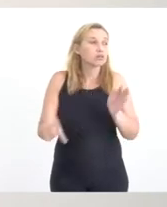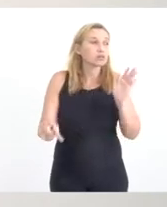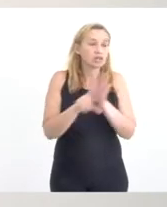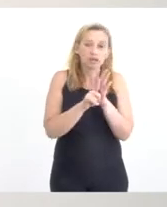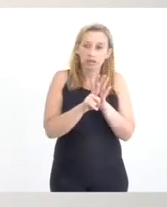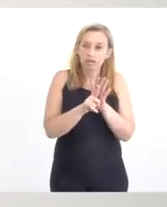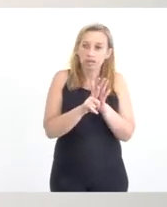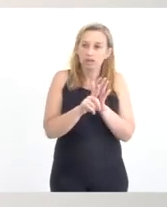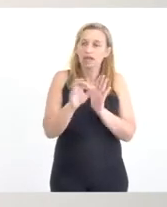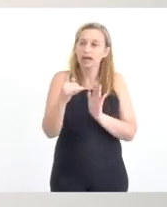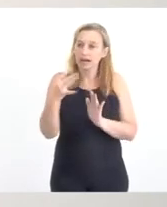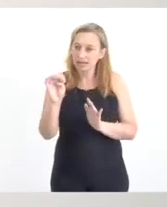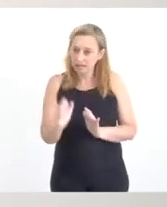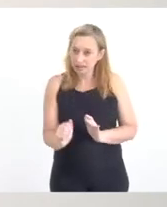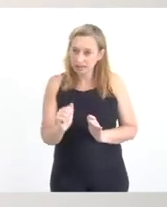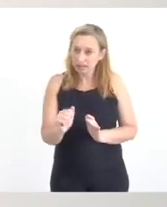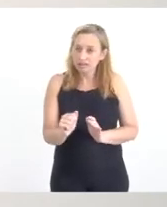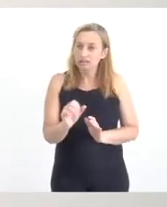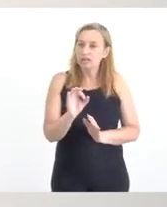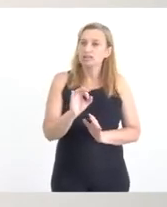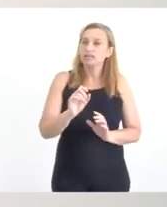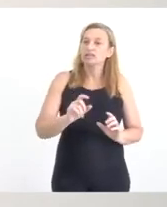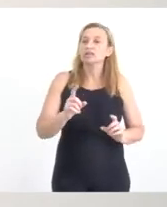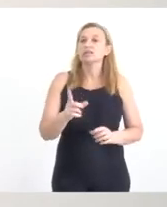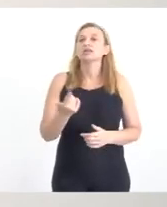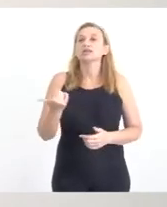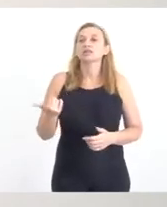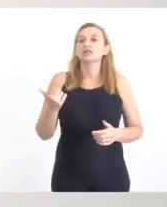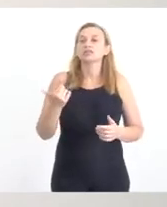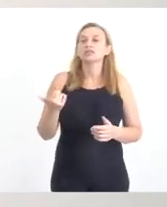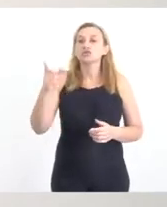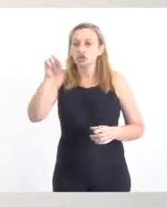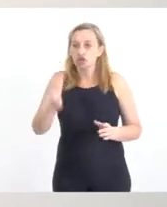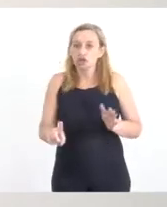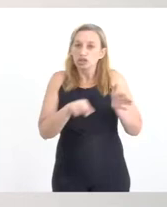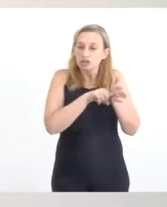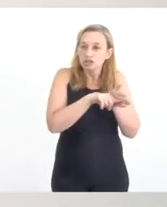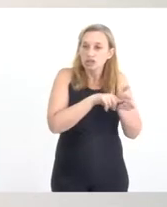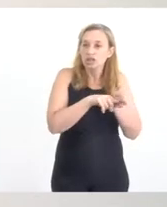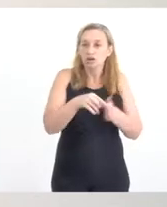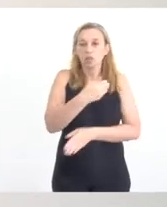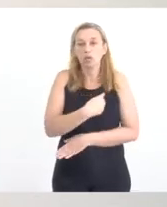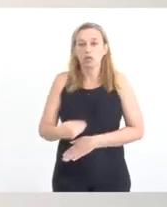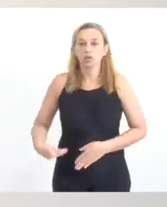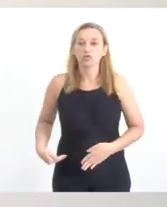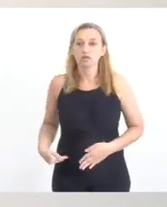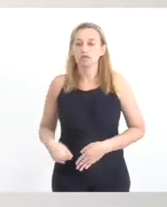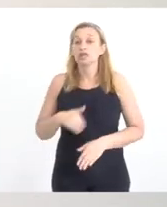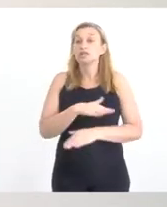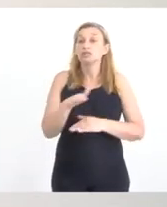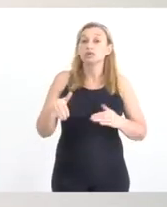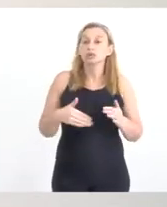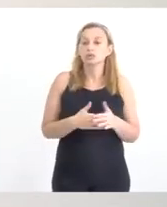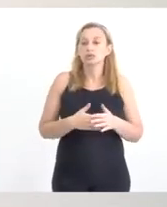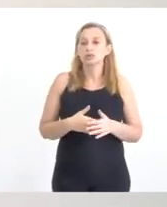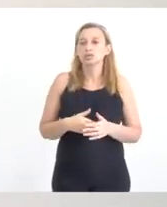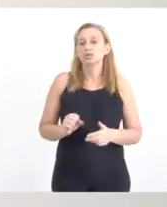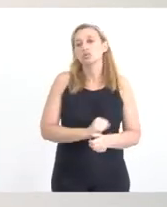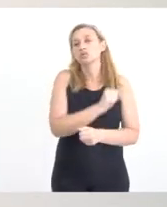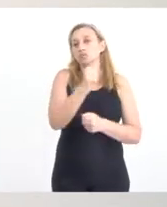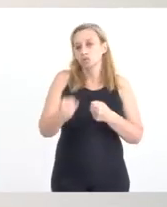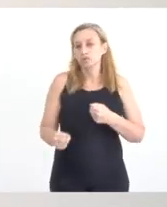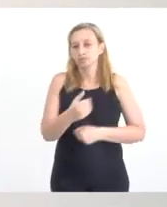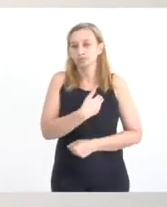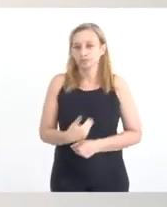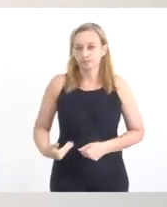lei lei a gata que garante a prioridade de investigação o governo e todas os poderes